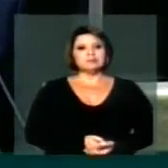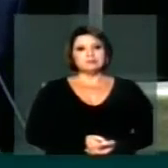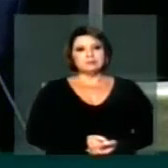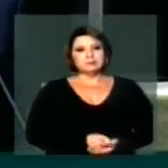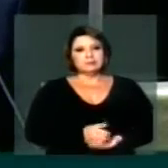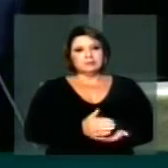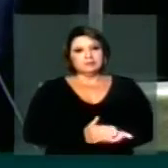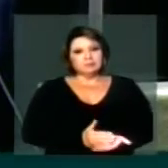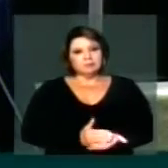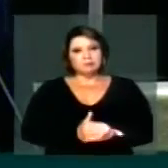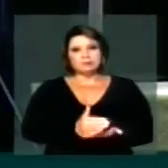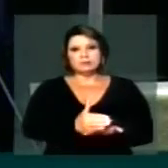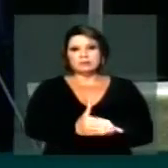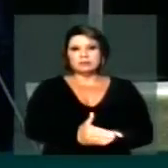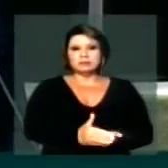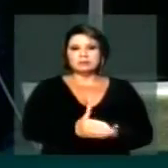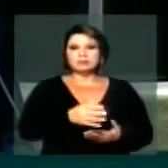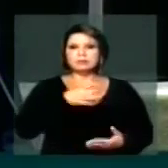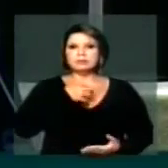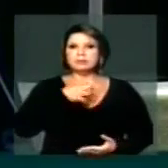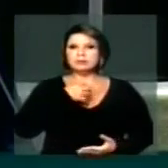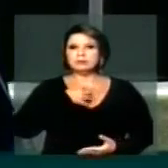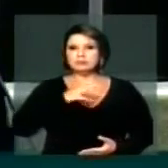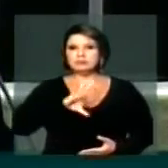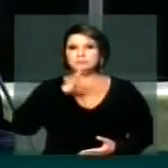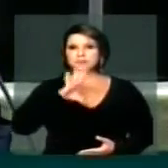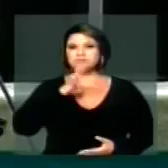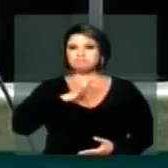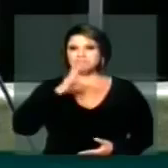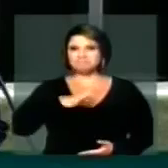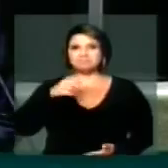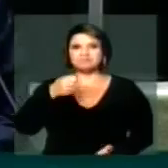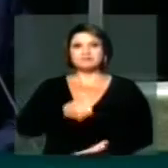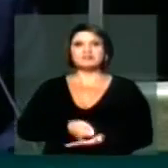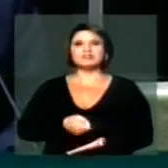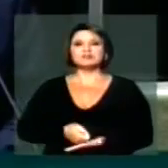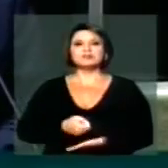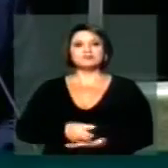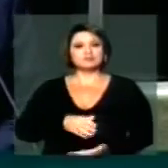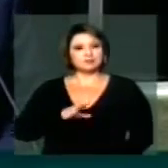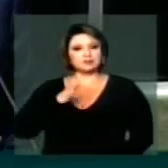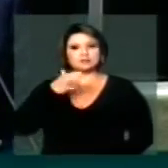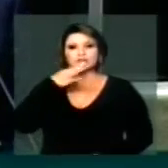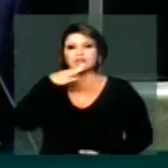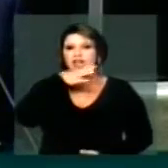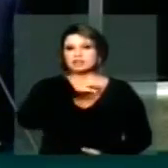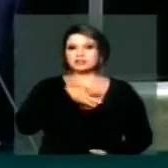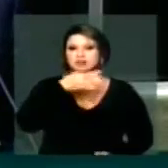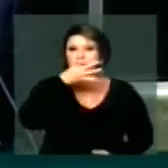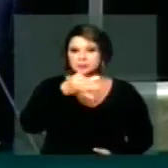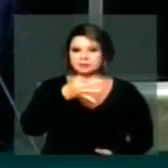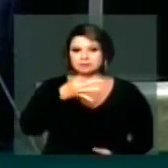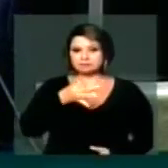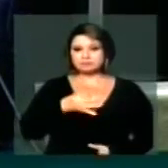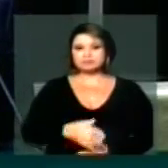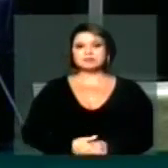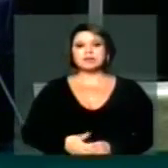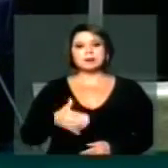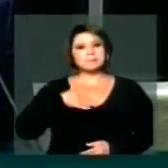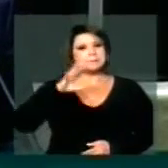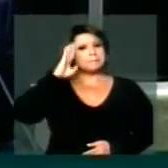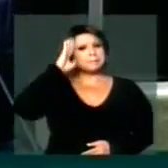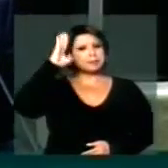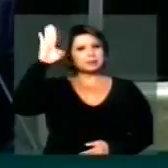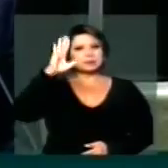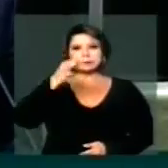ela nasce das nossas mais profundas convicções. A principal delas, que na